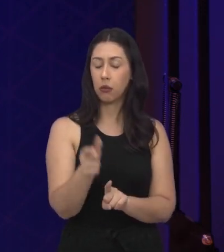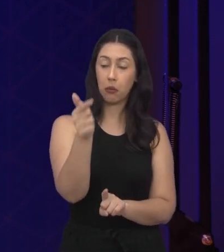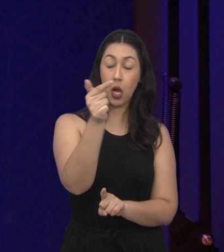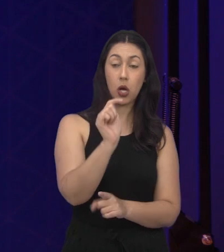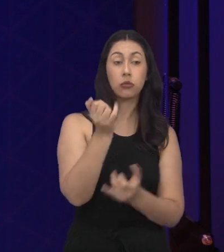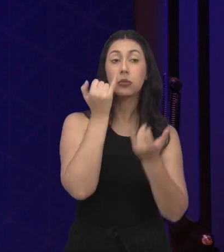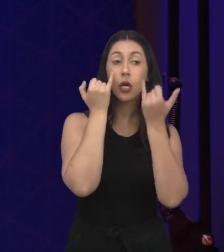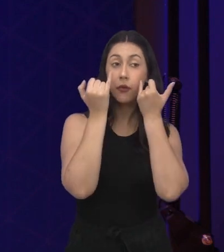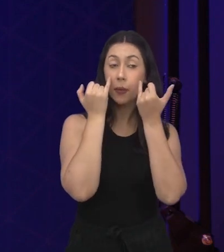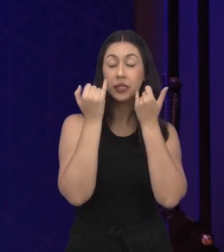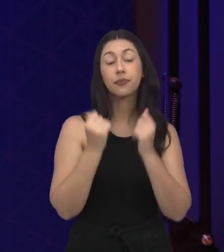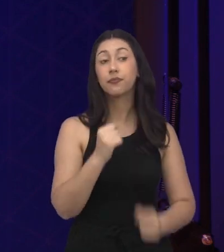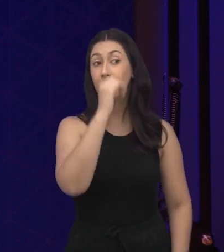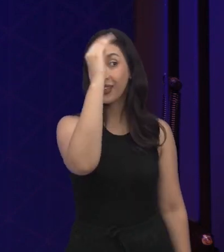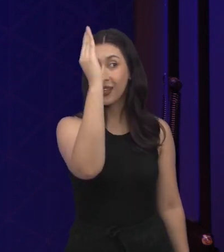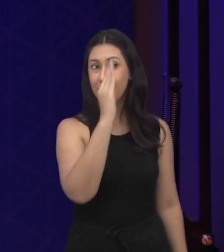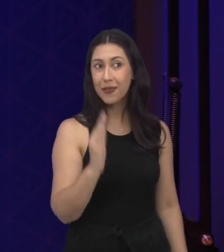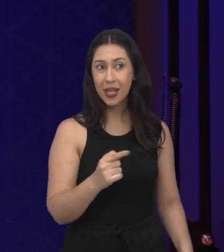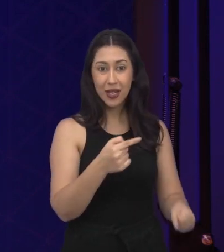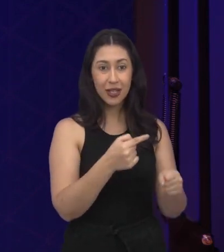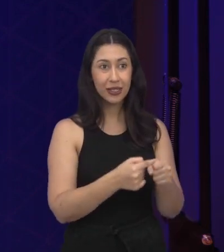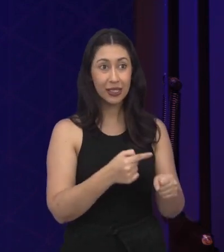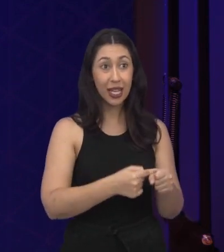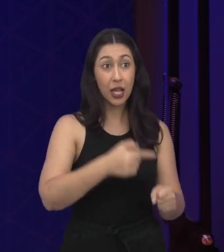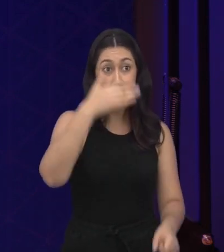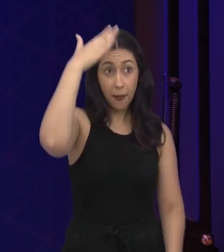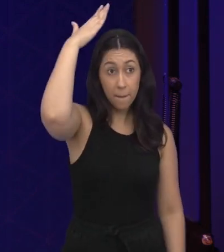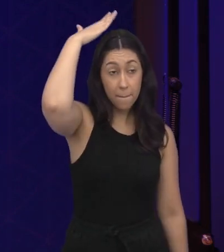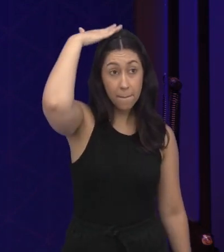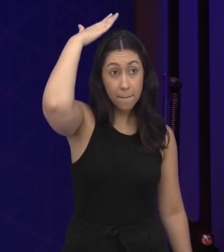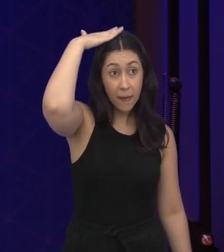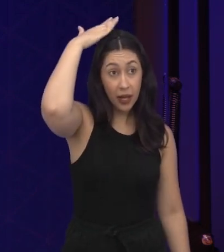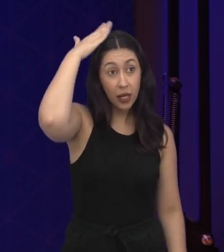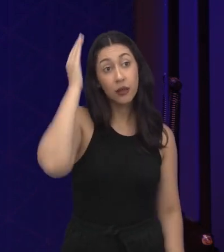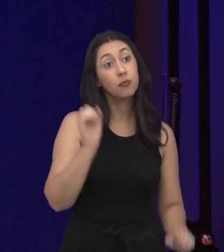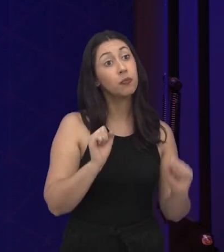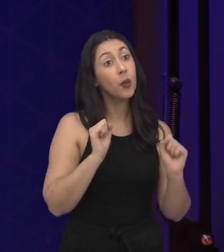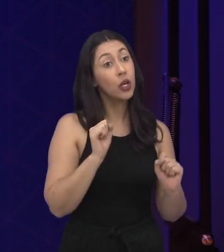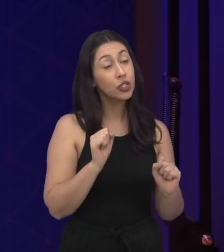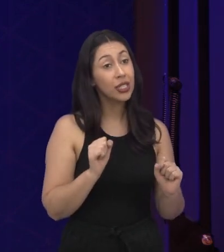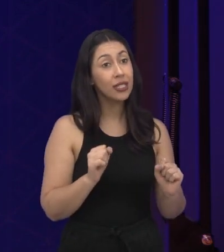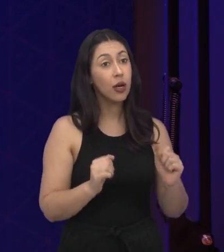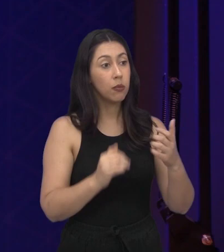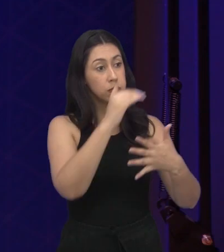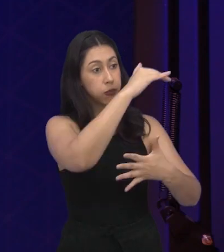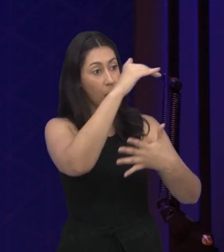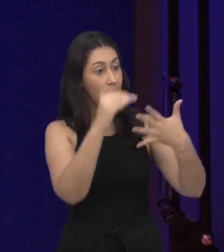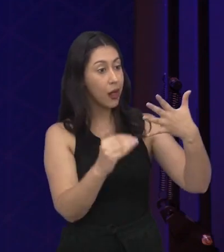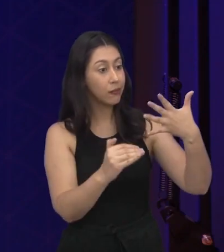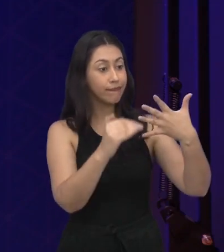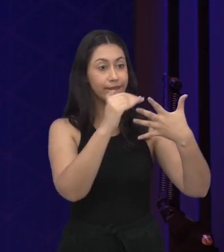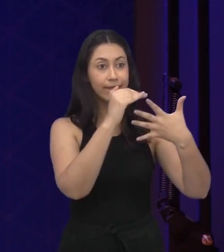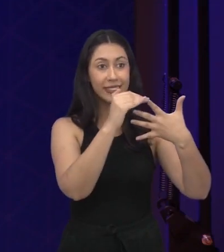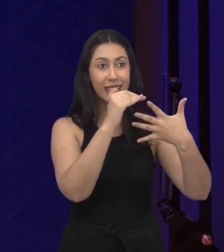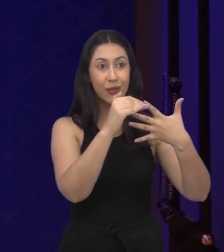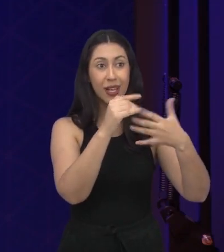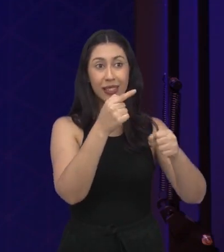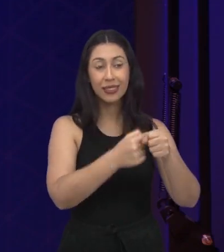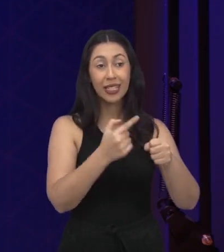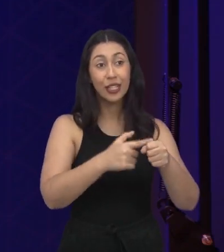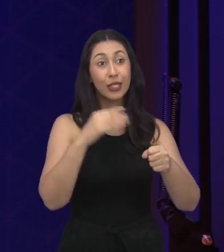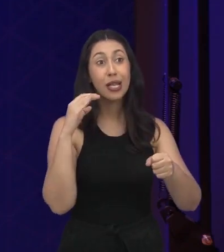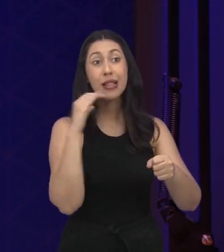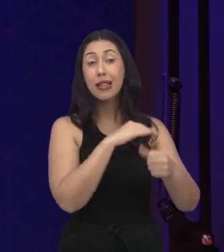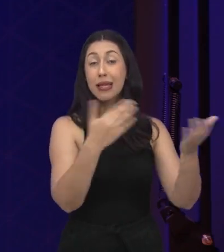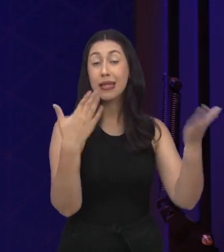que no Brasil, o município de Belém, do Pará, né, pode se tornar a segunda cidade mais quente do mundo até 2050. Então,